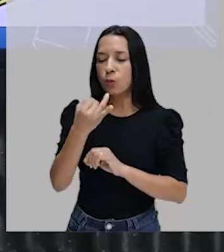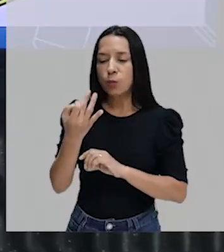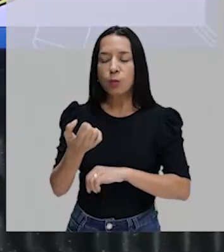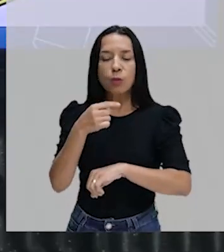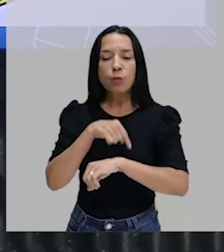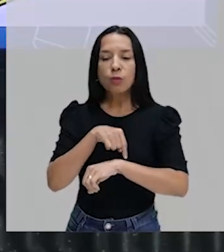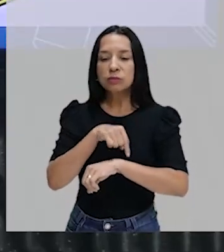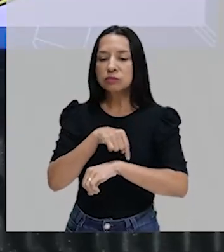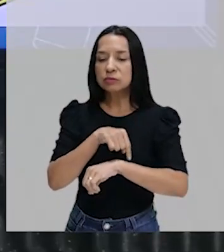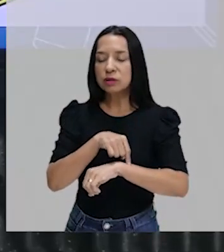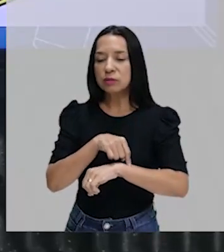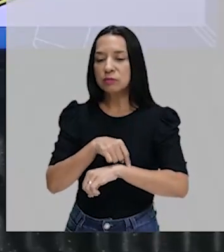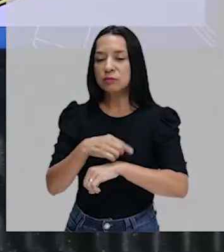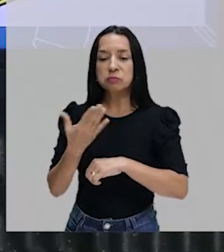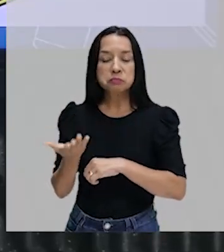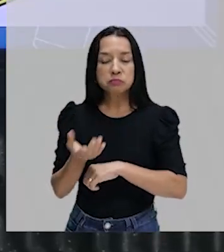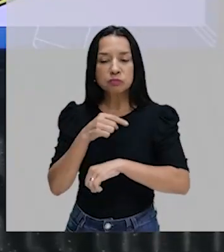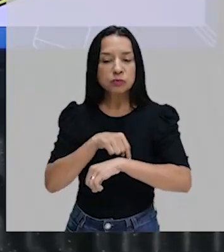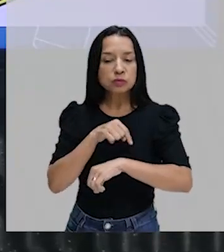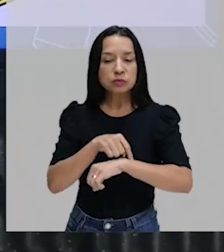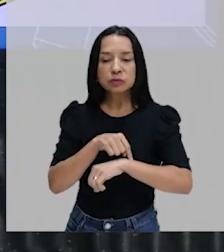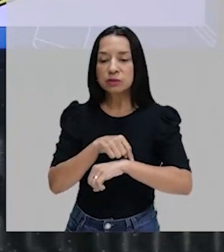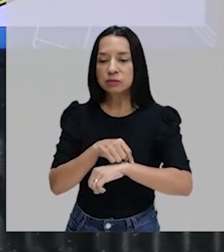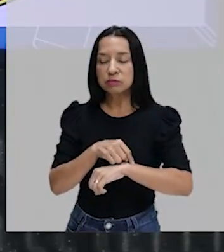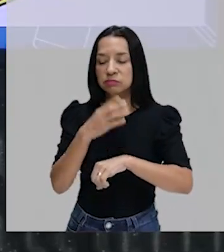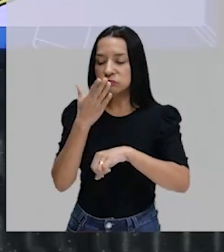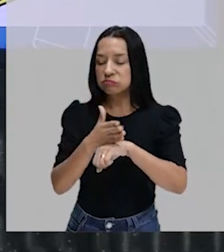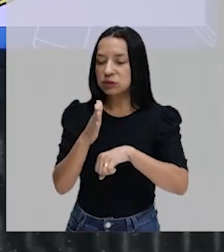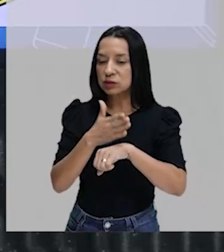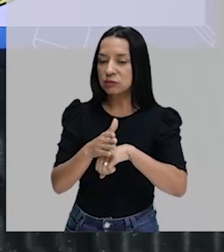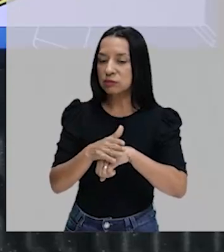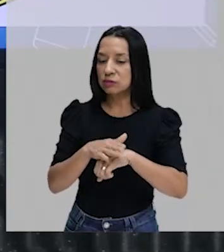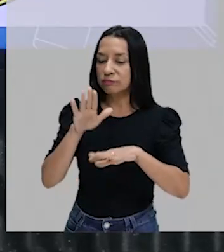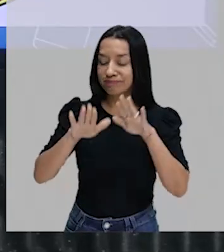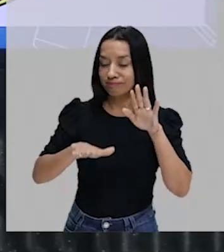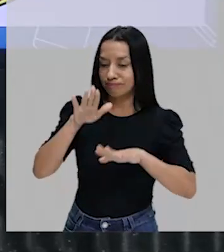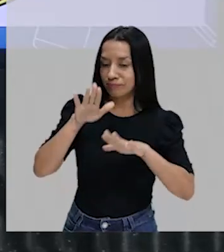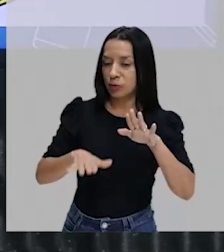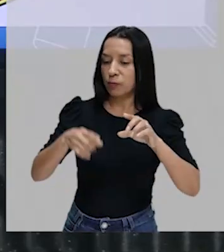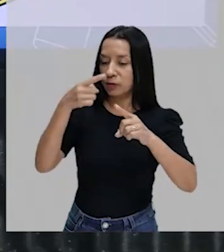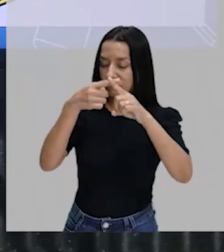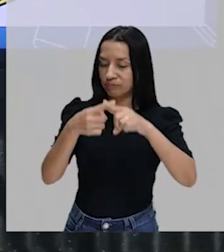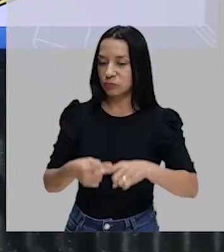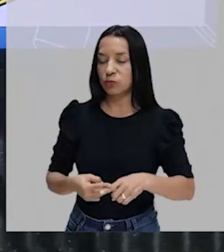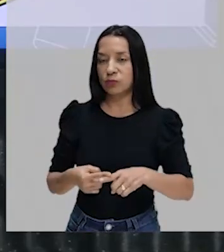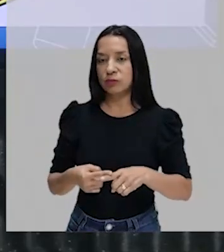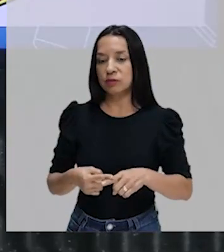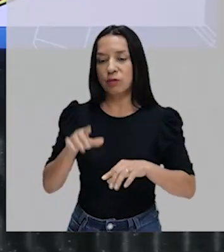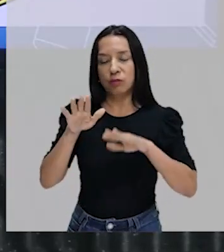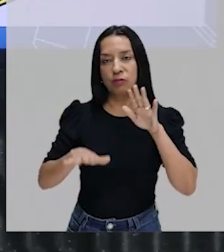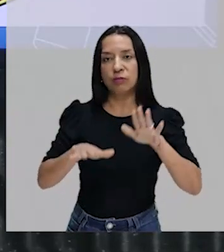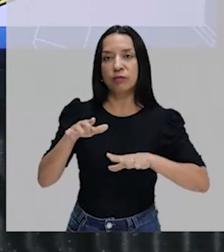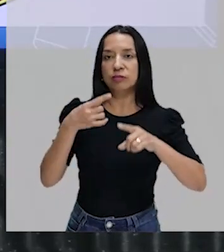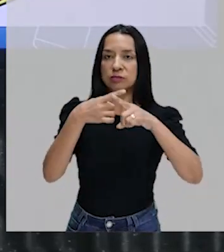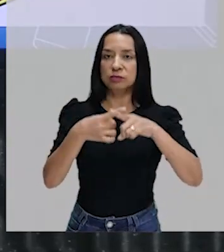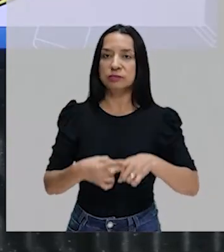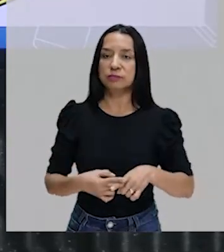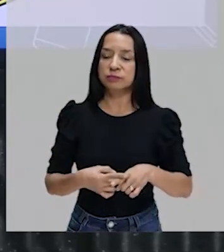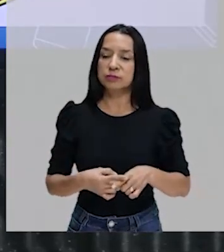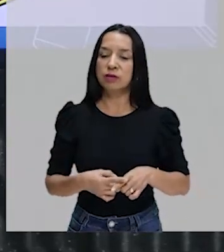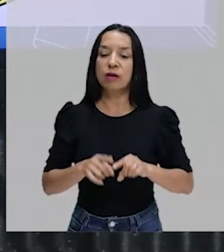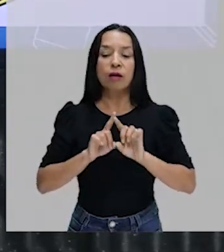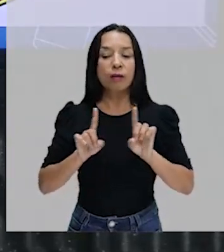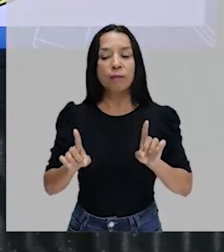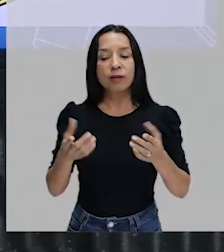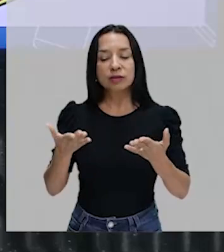meso, um micro, uma sessão de treinamento? Depende muito da competição, tá, galera? Depende muito da competição. Mas